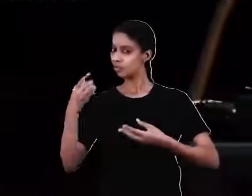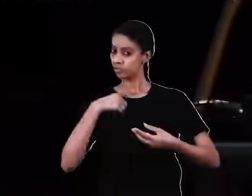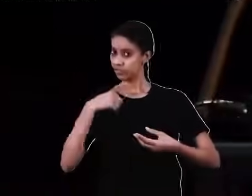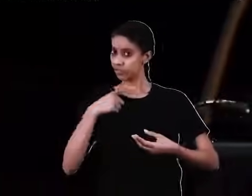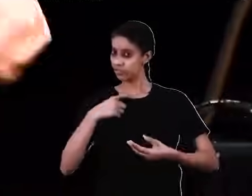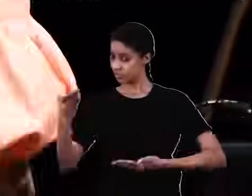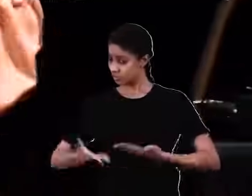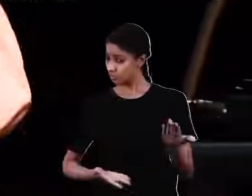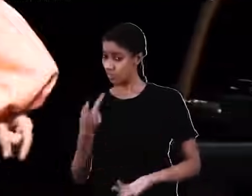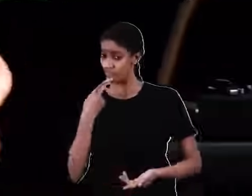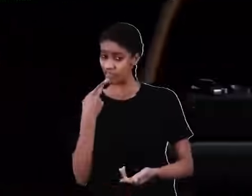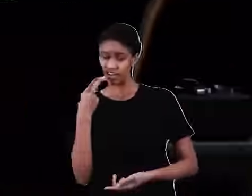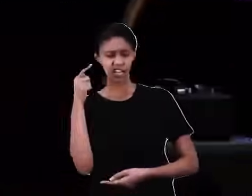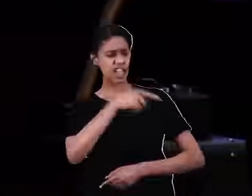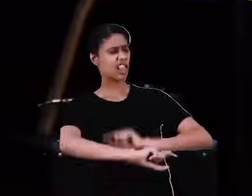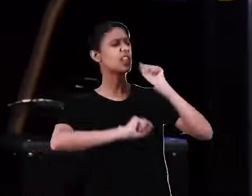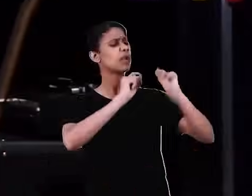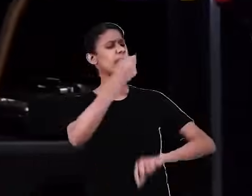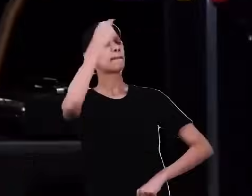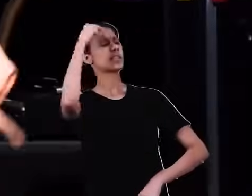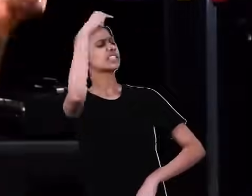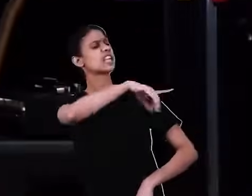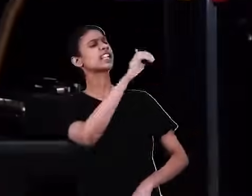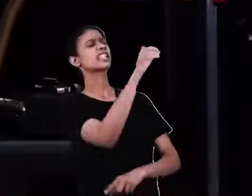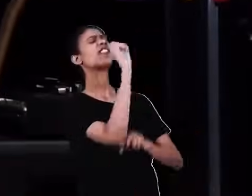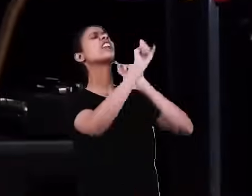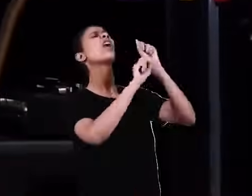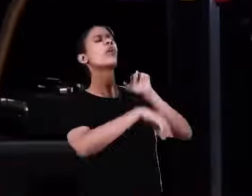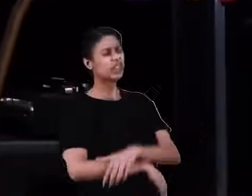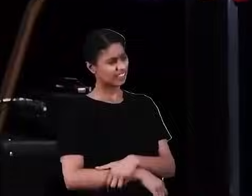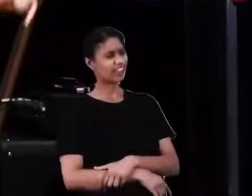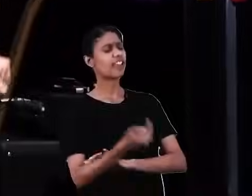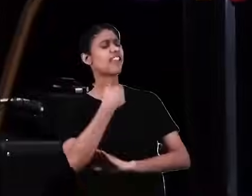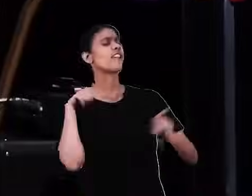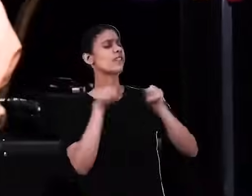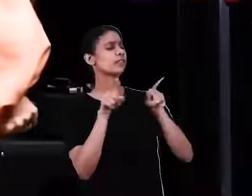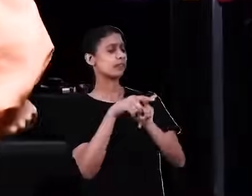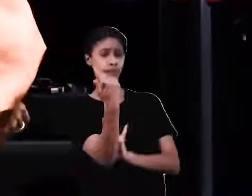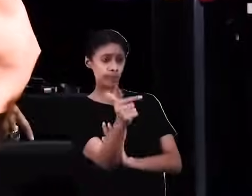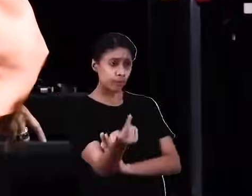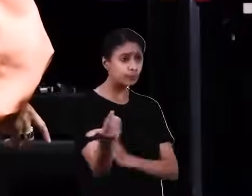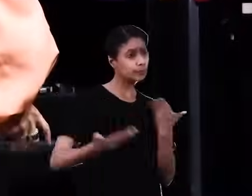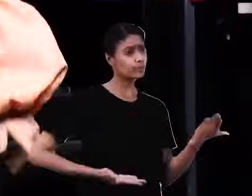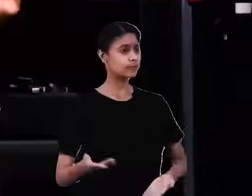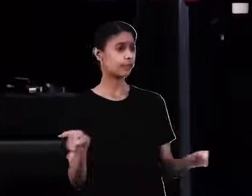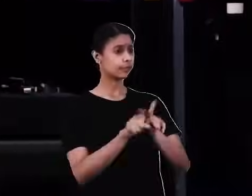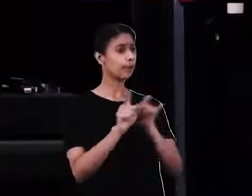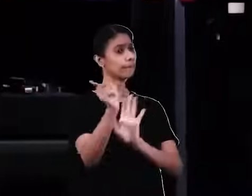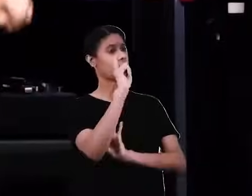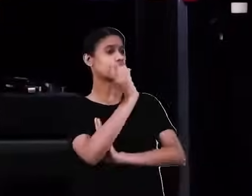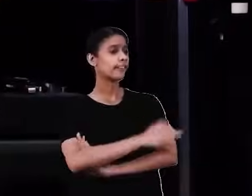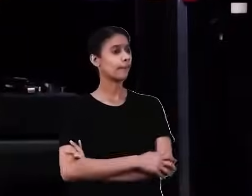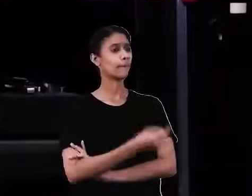do funcionário, ela pode dizer, eita, quem tá pensando que Davi é? Ele tá pensando que eu também não tenho servos? Tá pensando